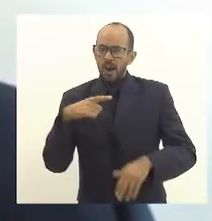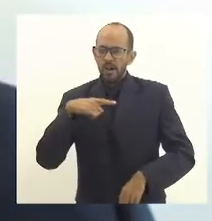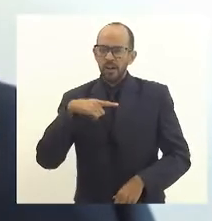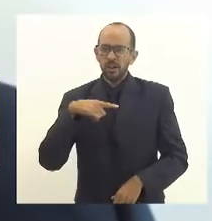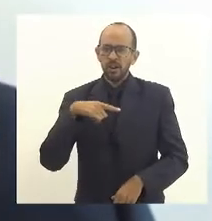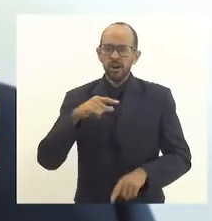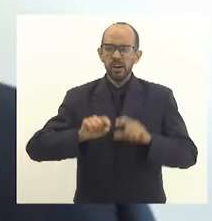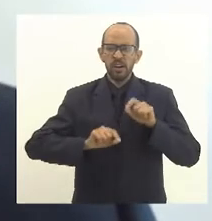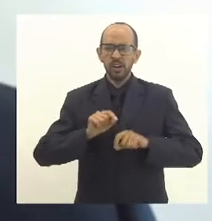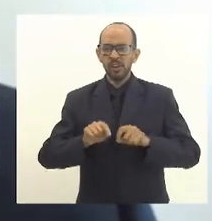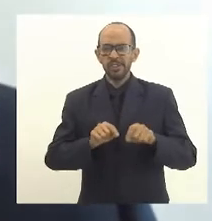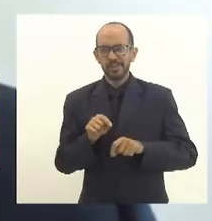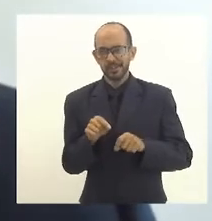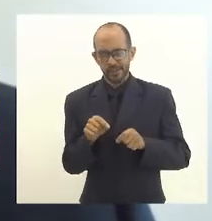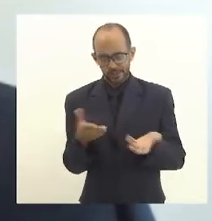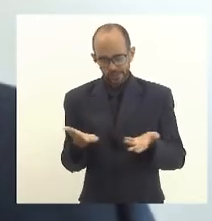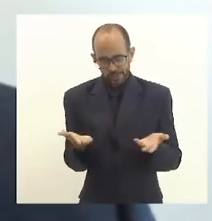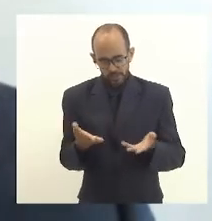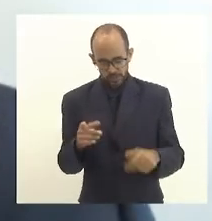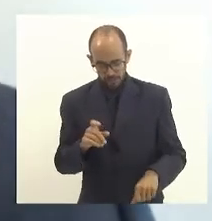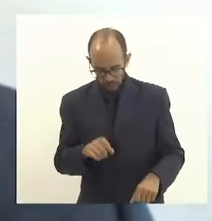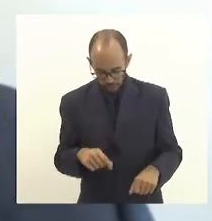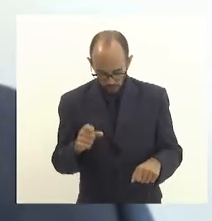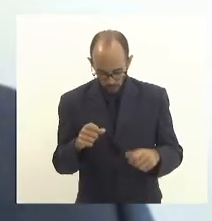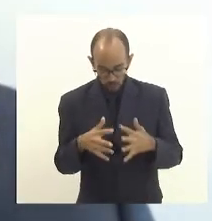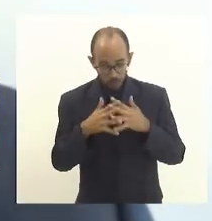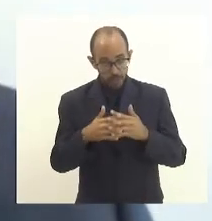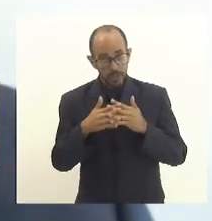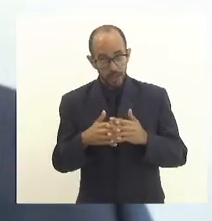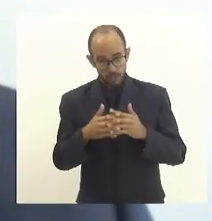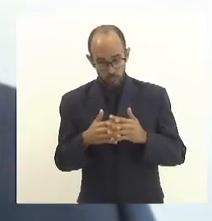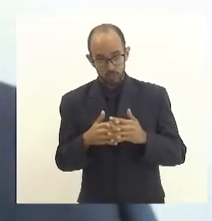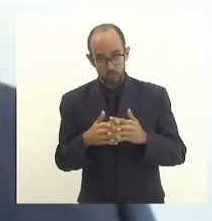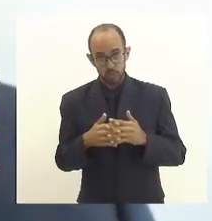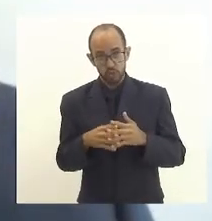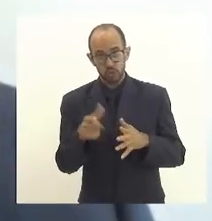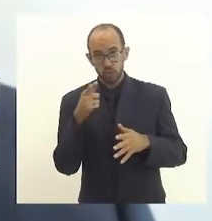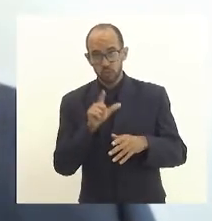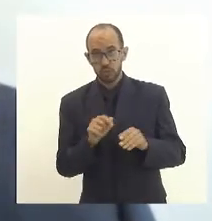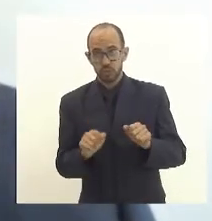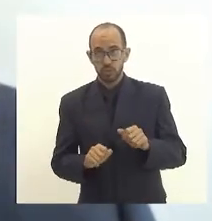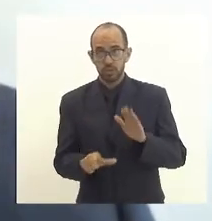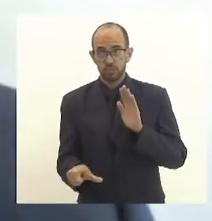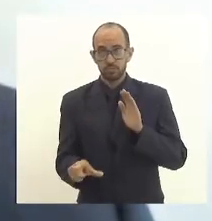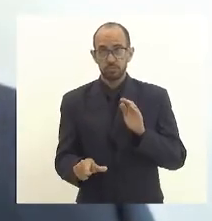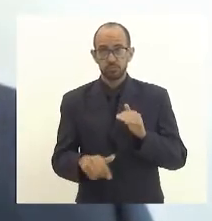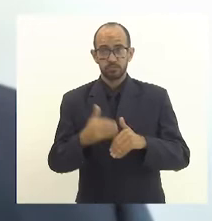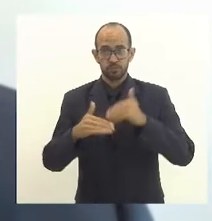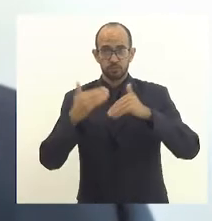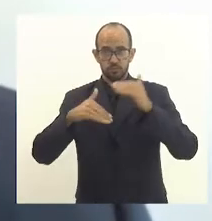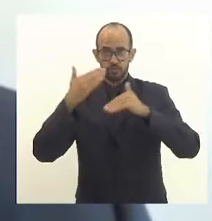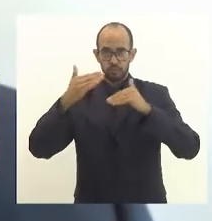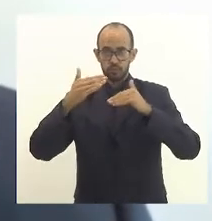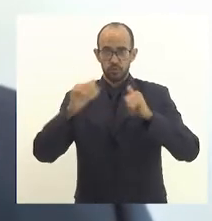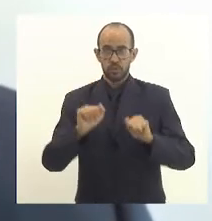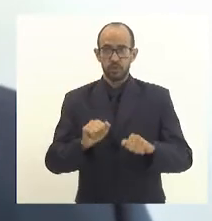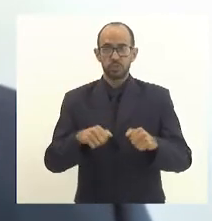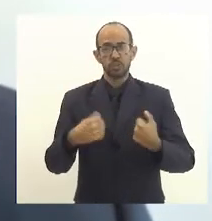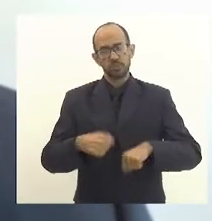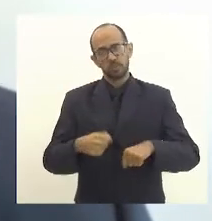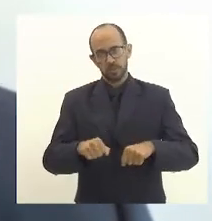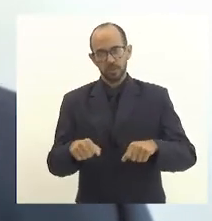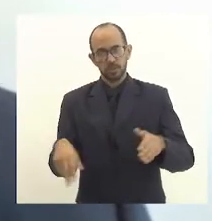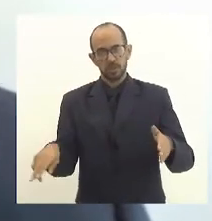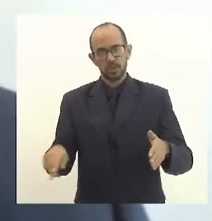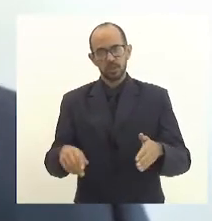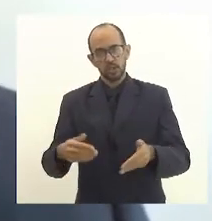e ela hoje ela dificulta um pouco esse tema de regularização. A gente tem que contar com a contribuição das próprias operadoras, que